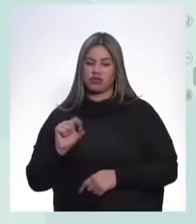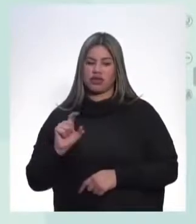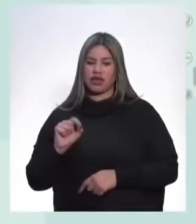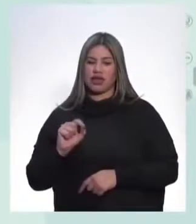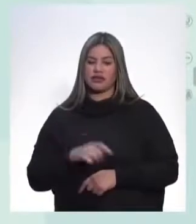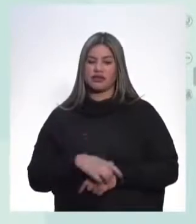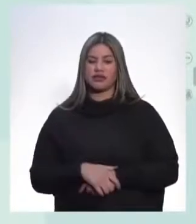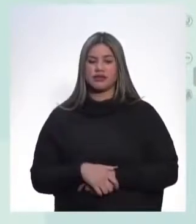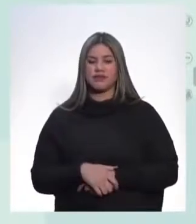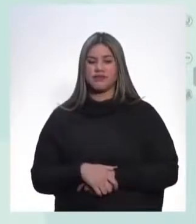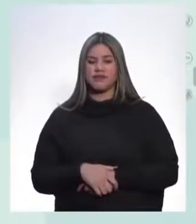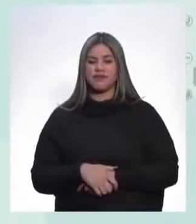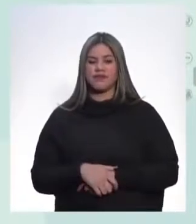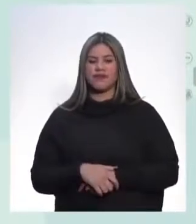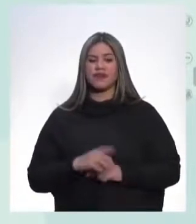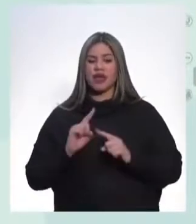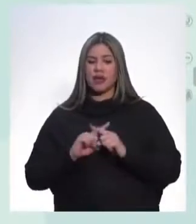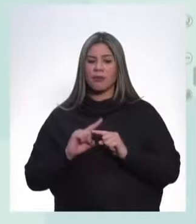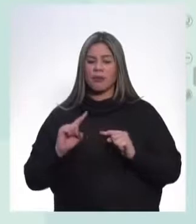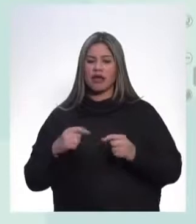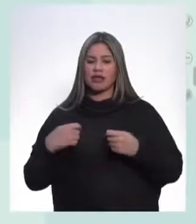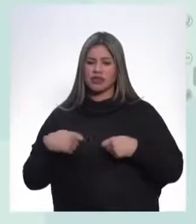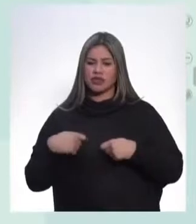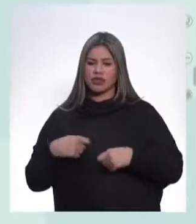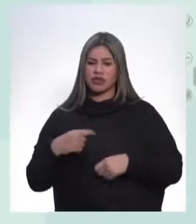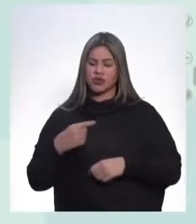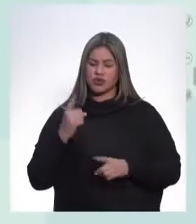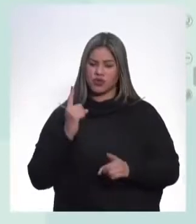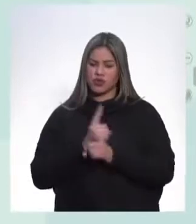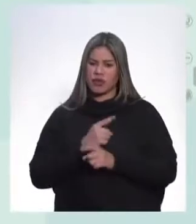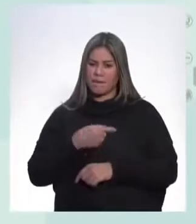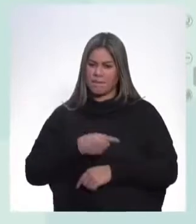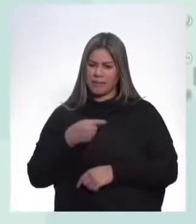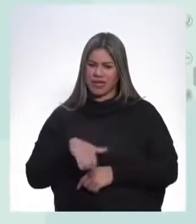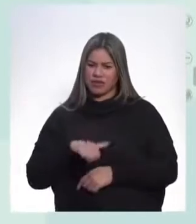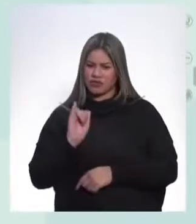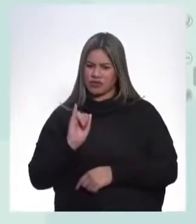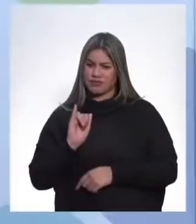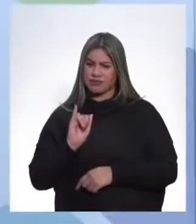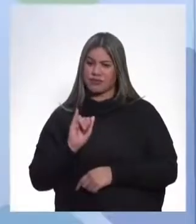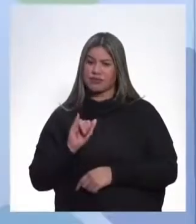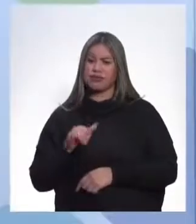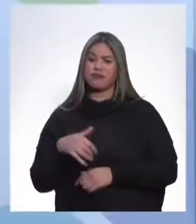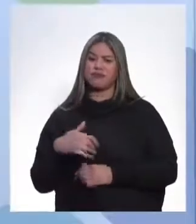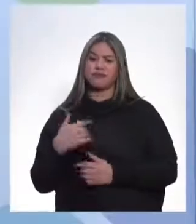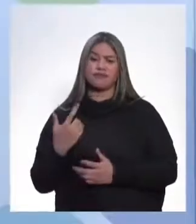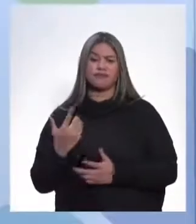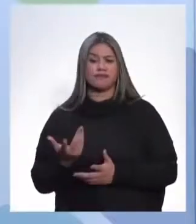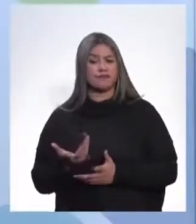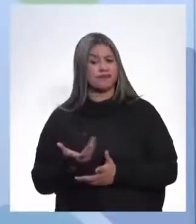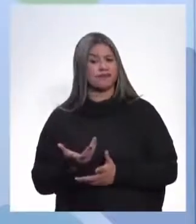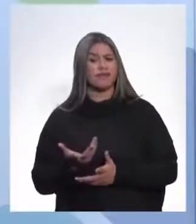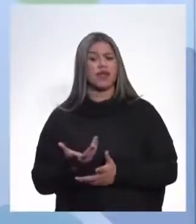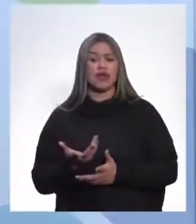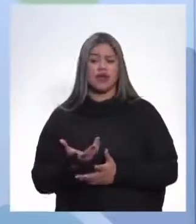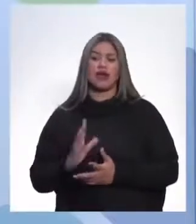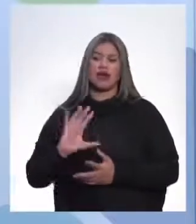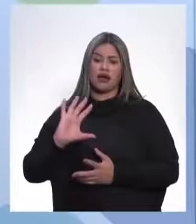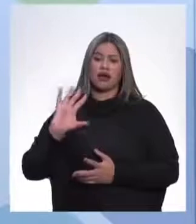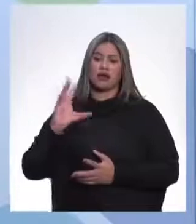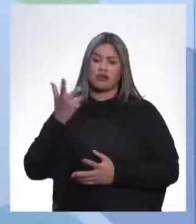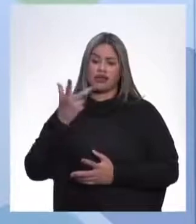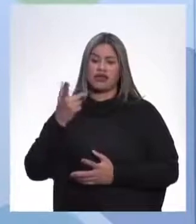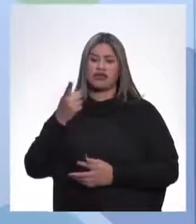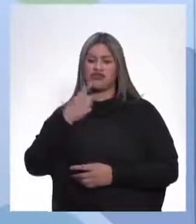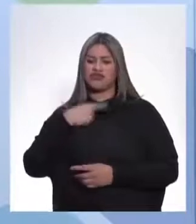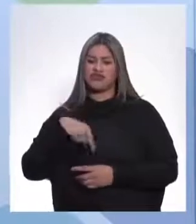10. Mas eu preciso achar o valor de menos y? Essa é uma das situações muito comuns, né, Ale? Que nós